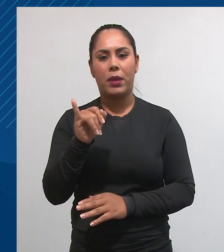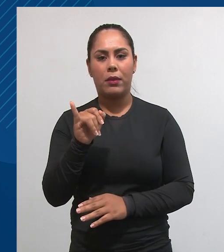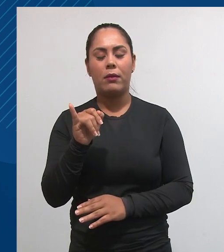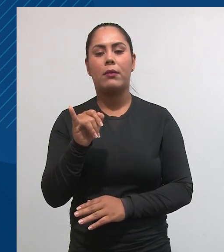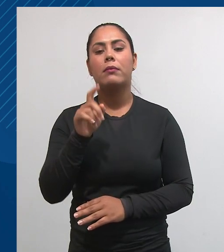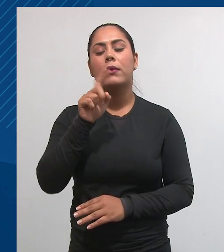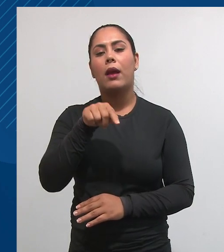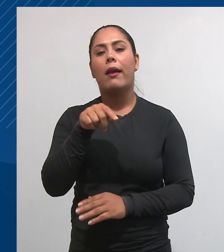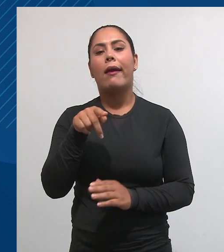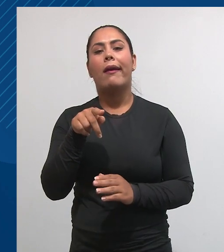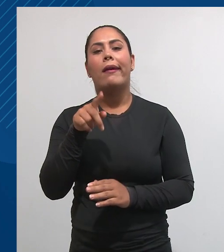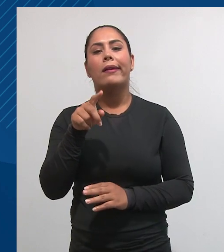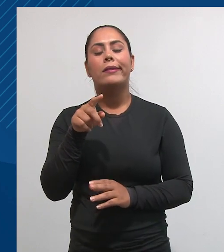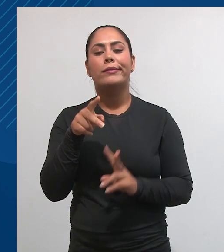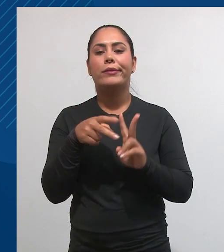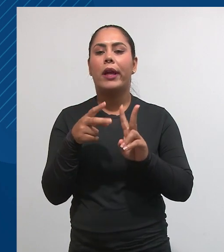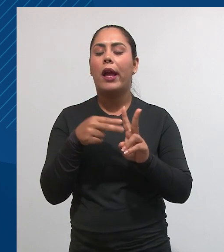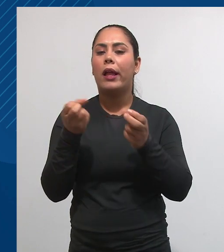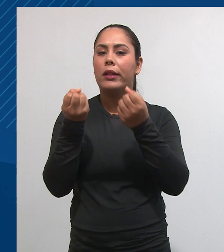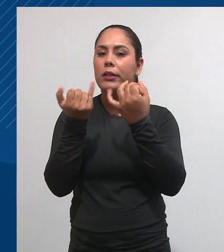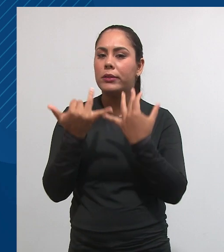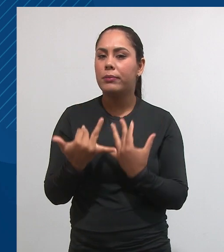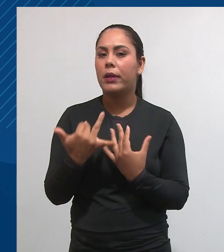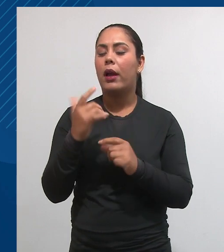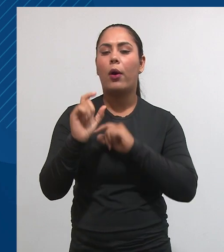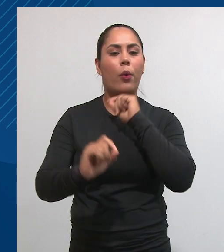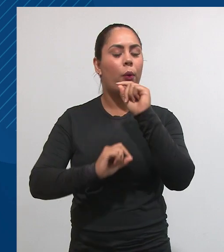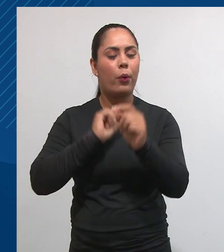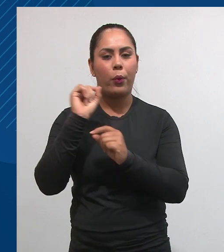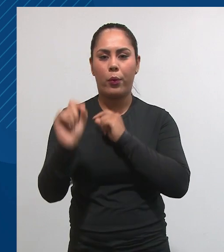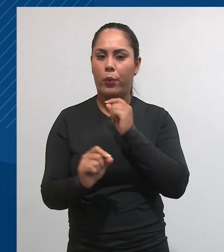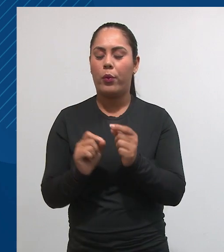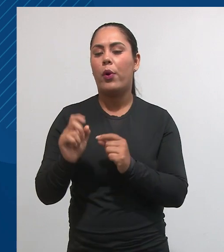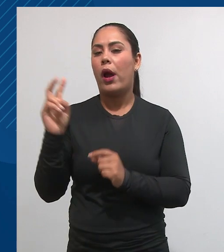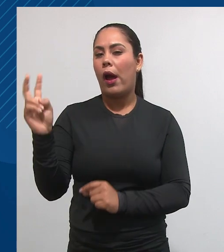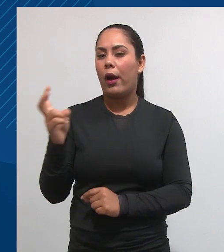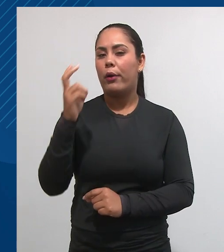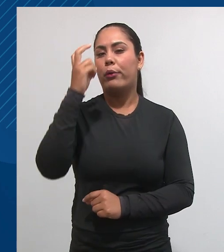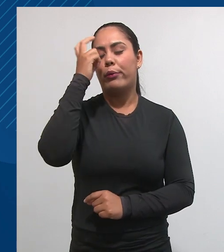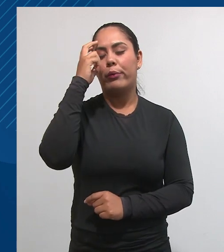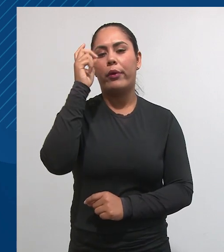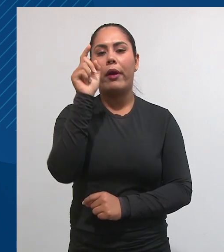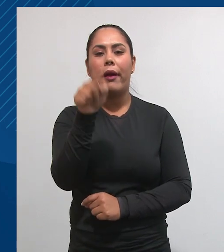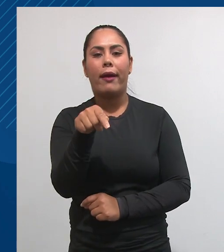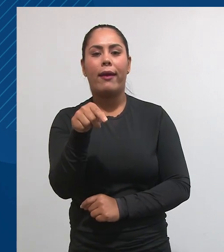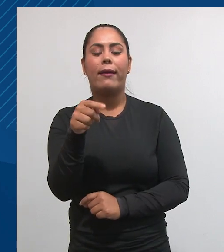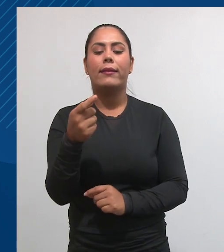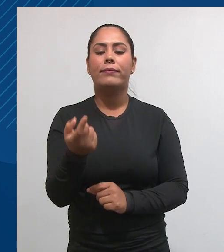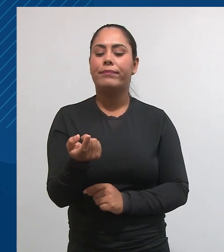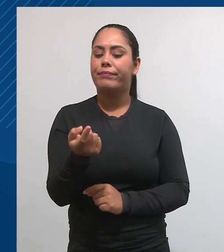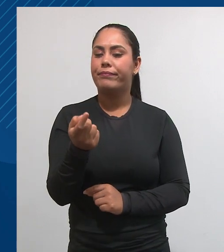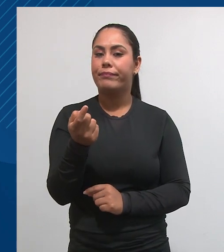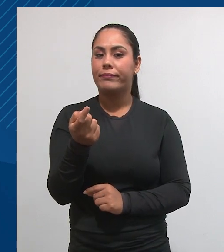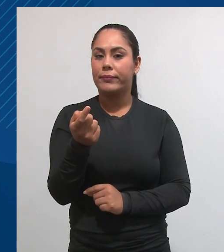indígena, onde ela diz que a cultura, né,